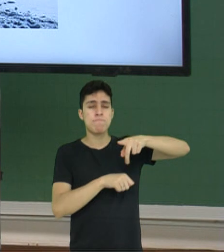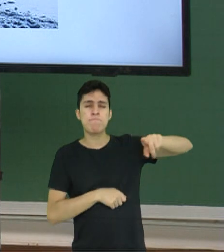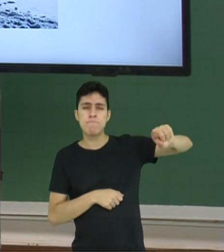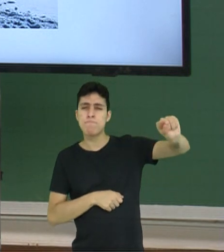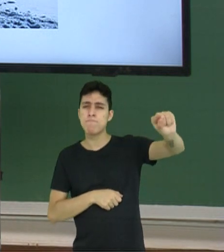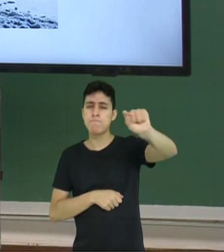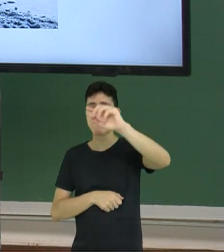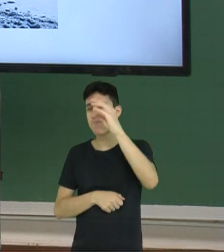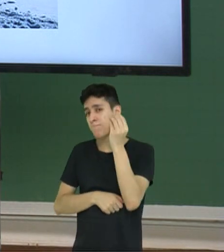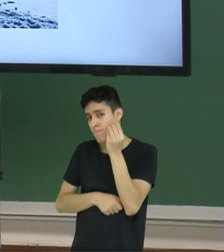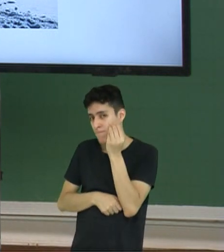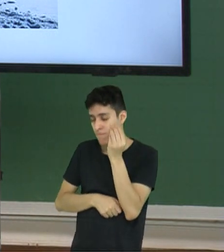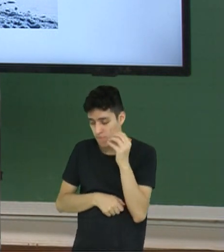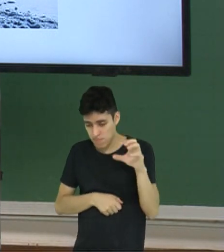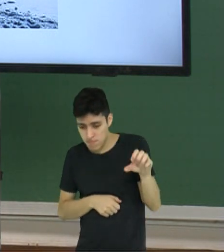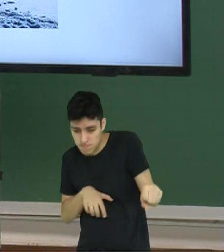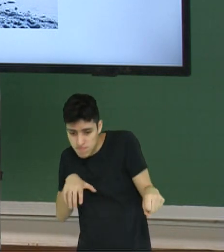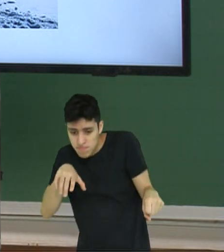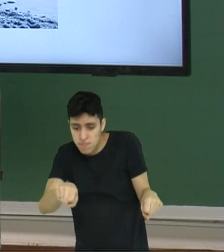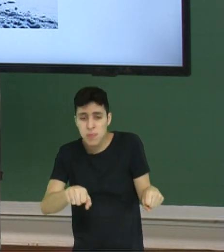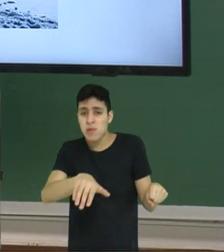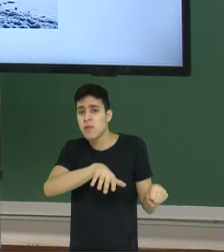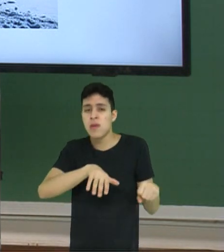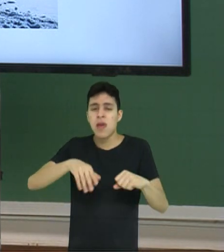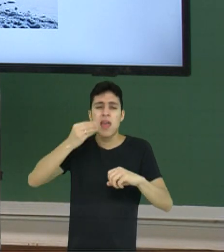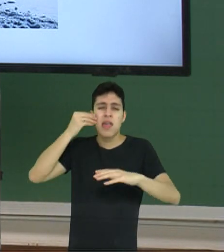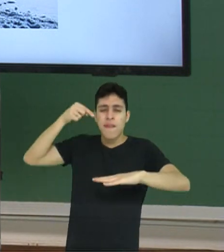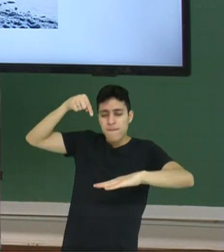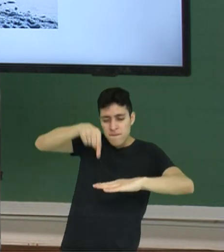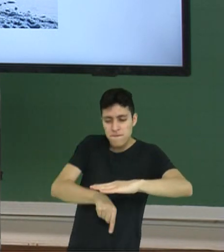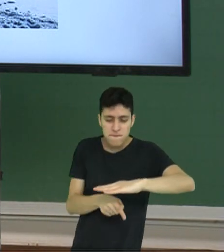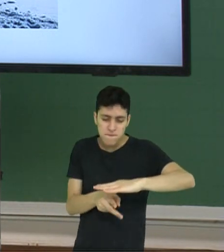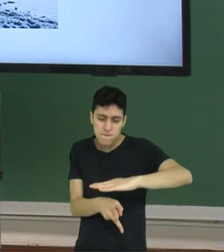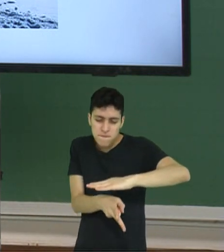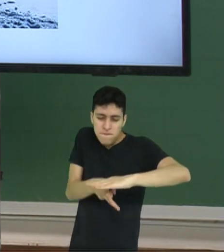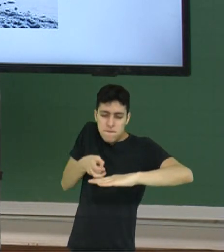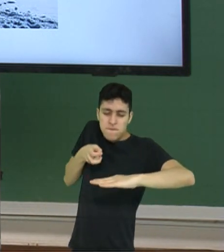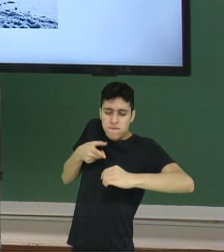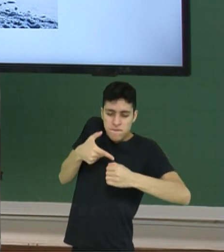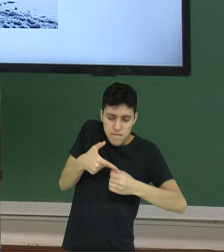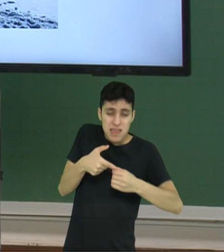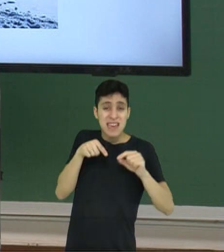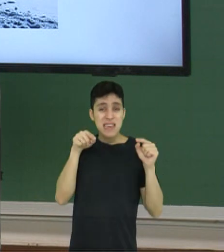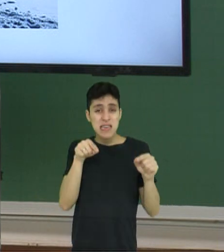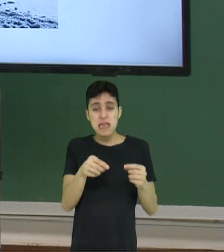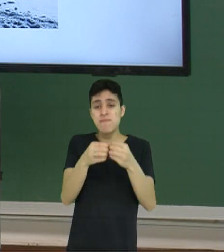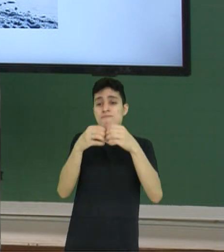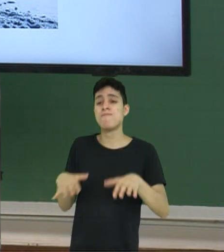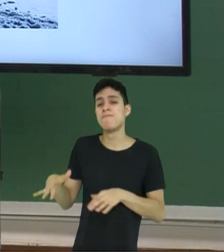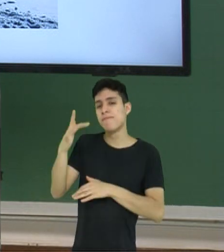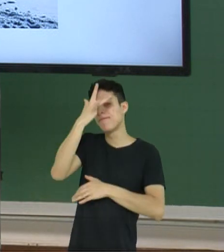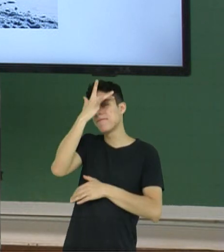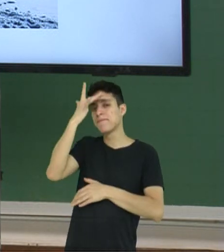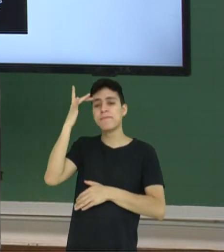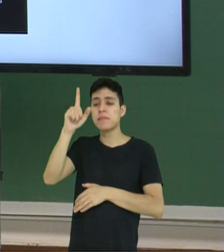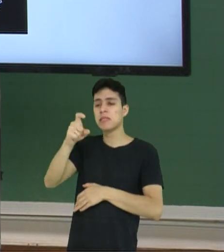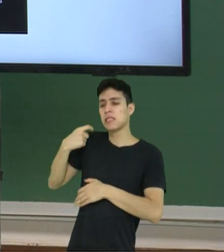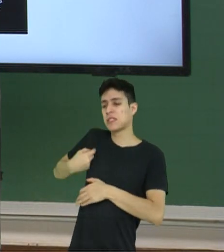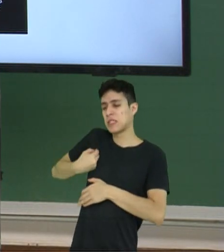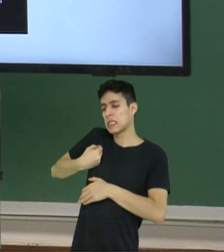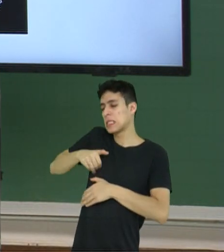a exploração econômica da região, também tem causado impactos ambientais para os nativos da região, povos